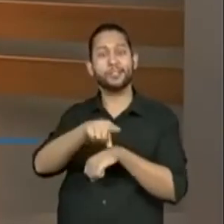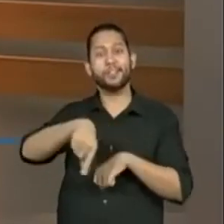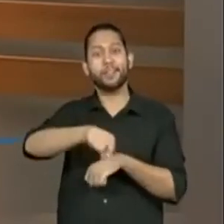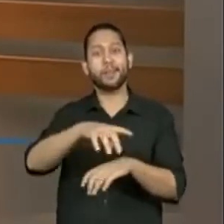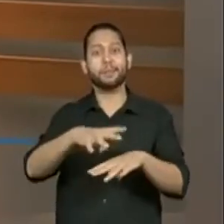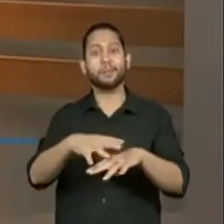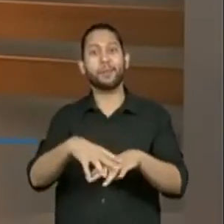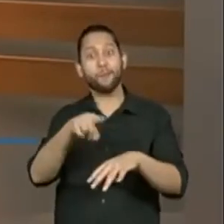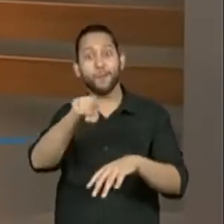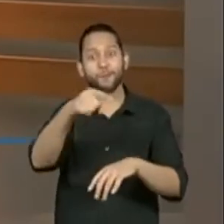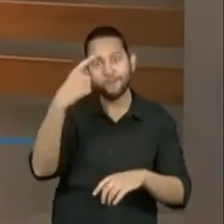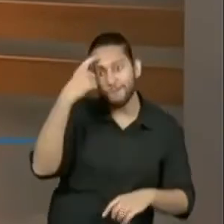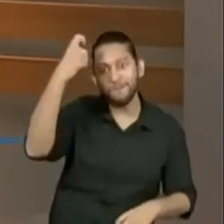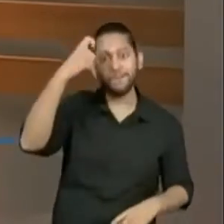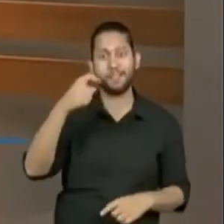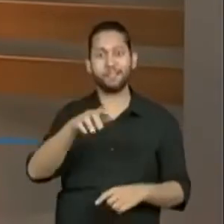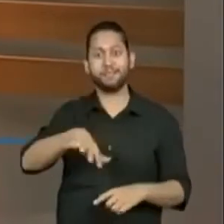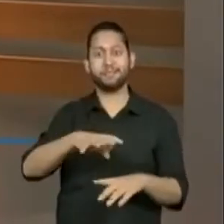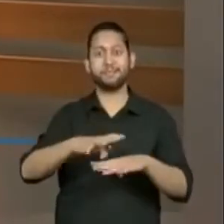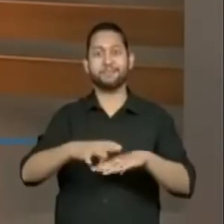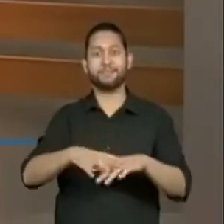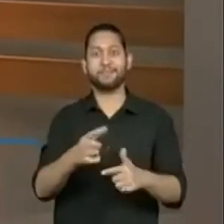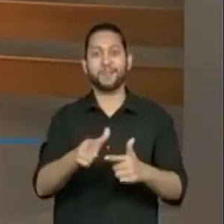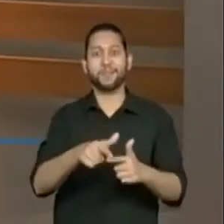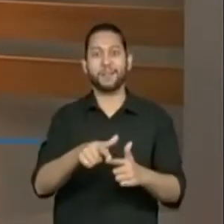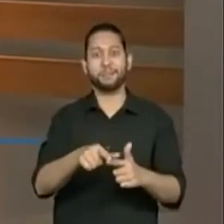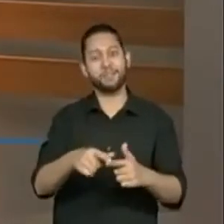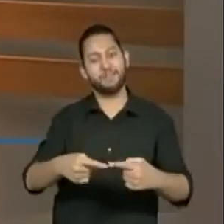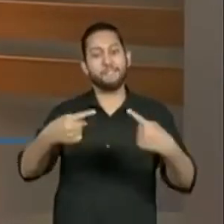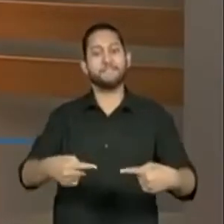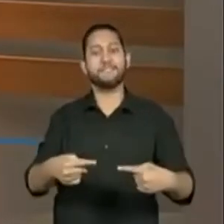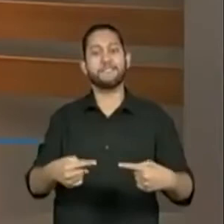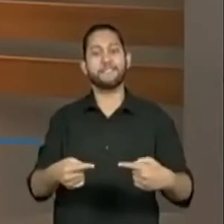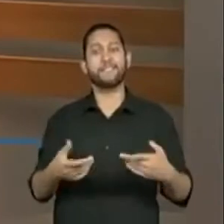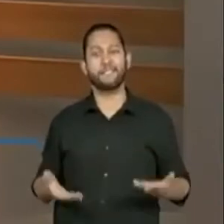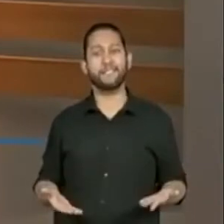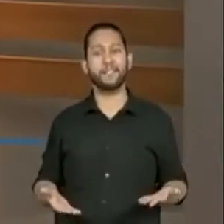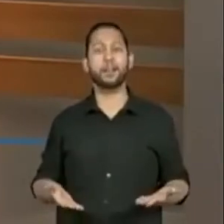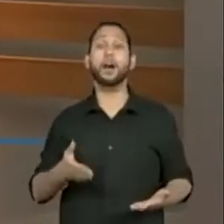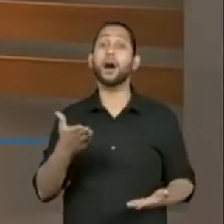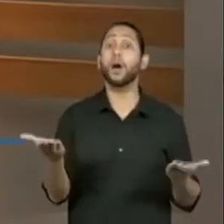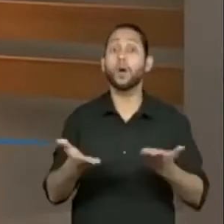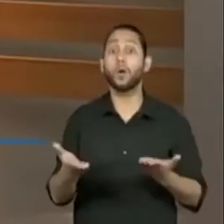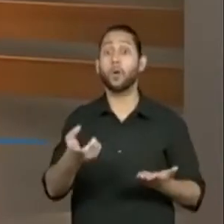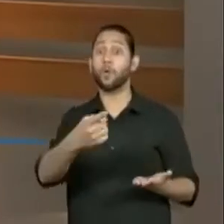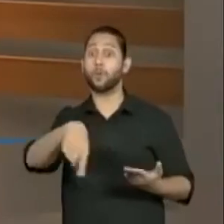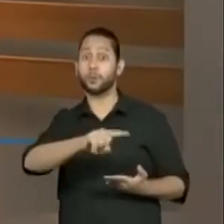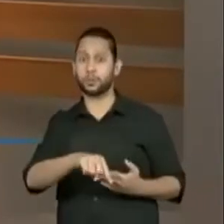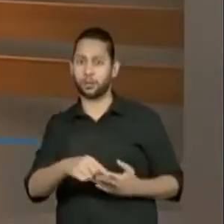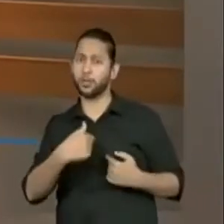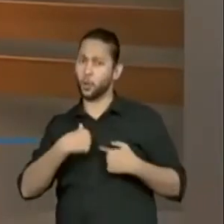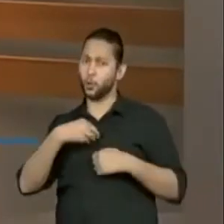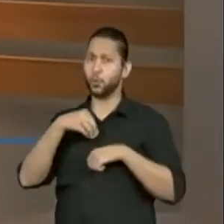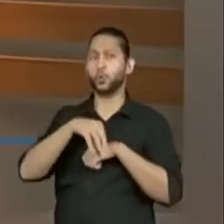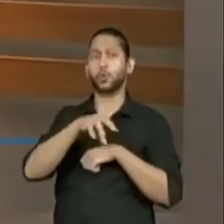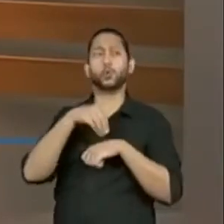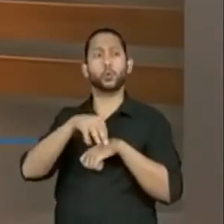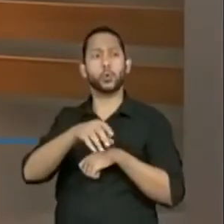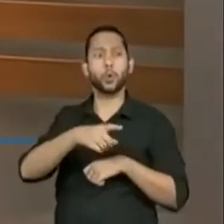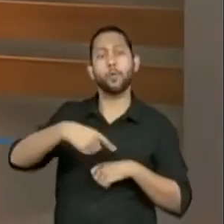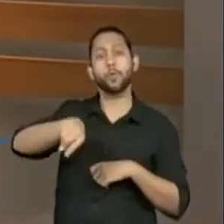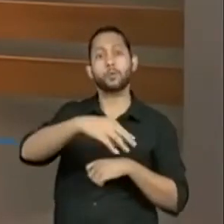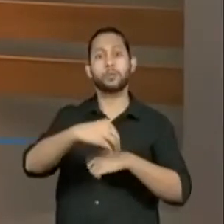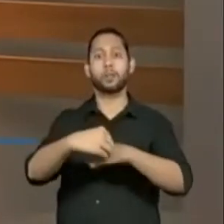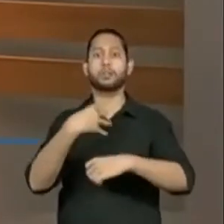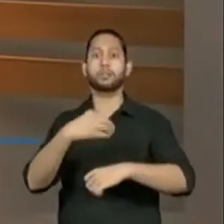situações problemas e aí jogar o desafio para vocês agora eu quero que você dá partir das minhas dicas